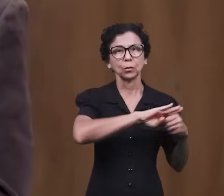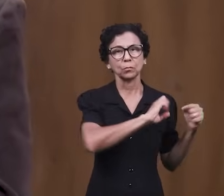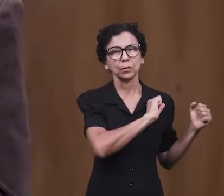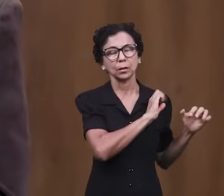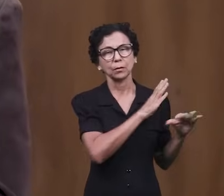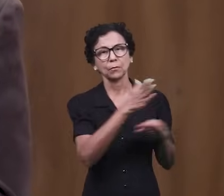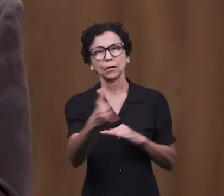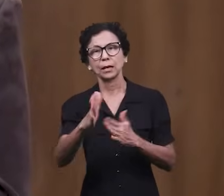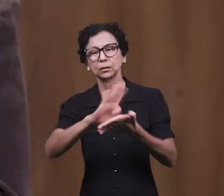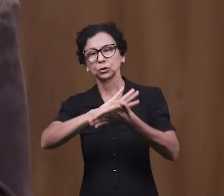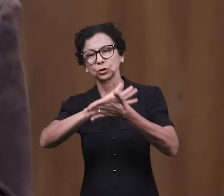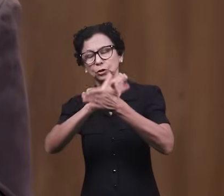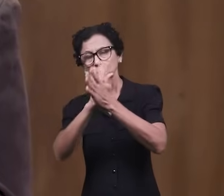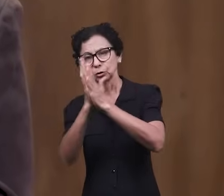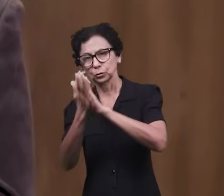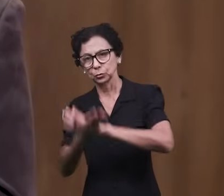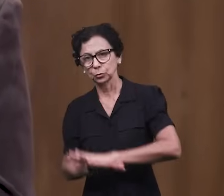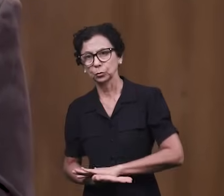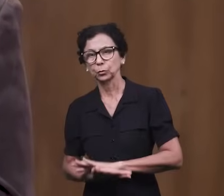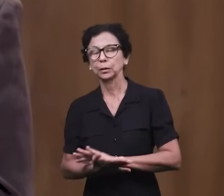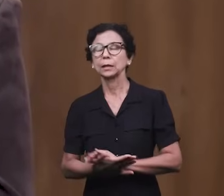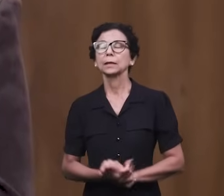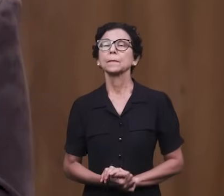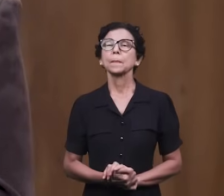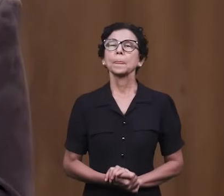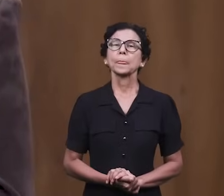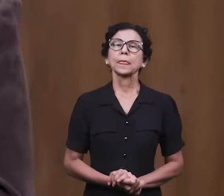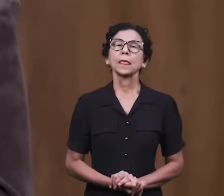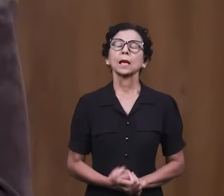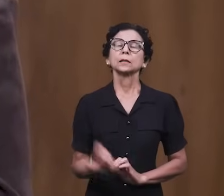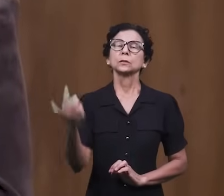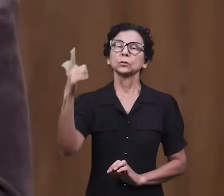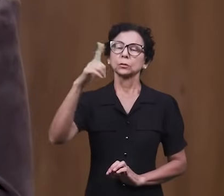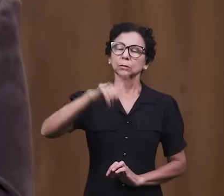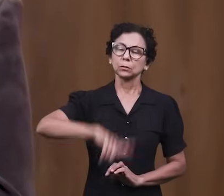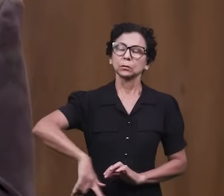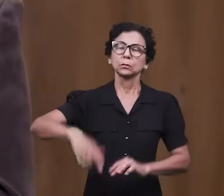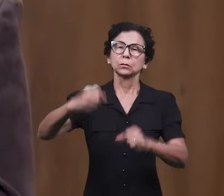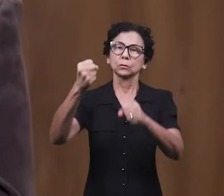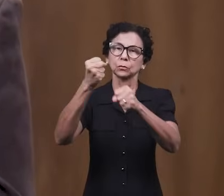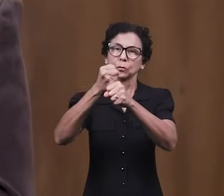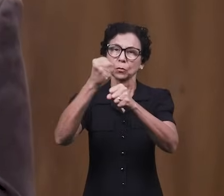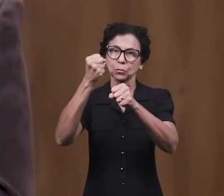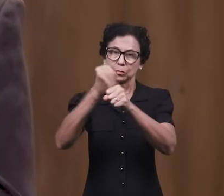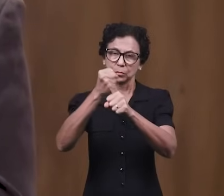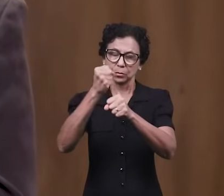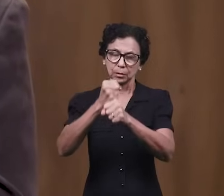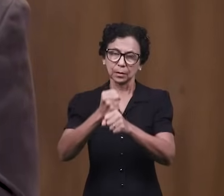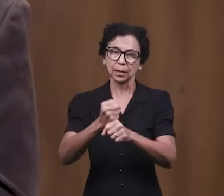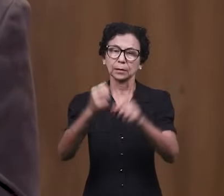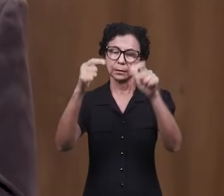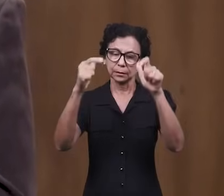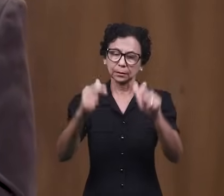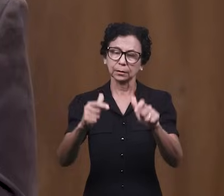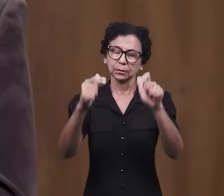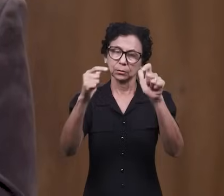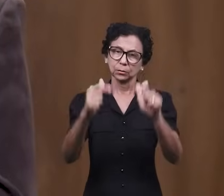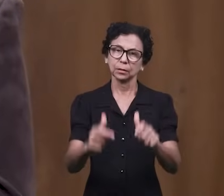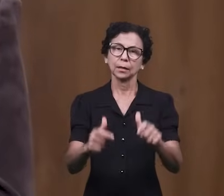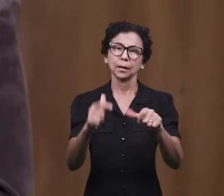nova construção que é feita naquele mesmo local. Então existe, né, uma cronologia